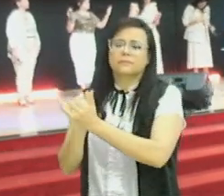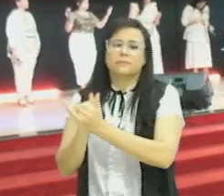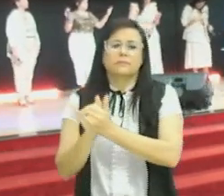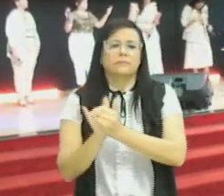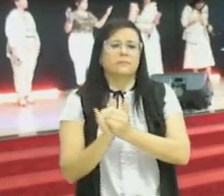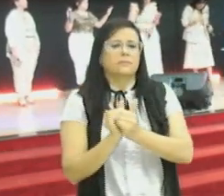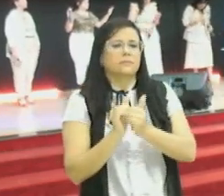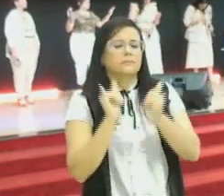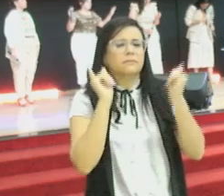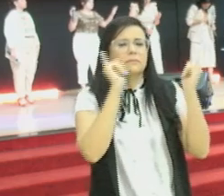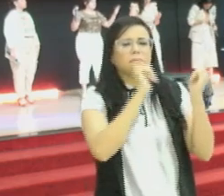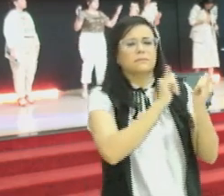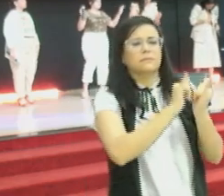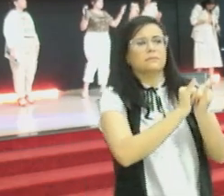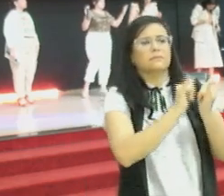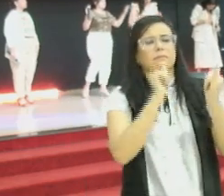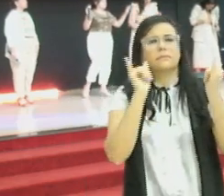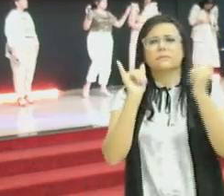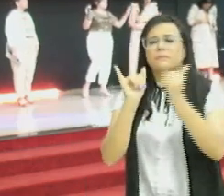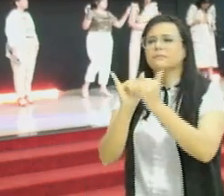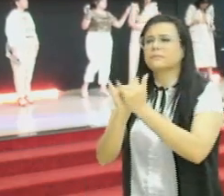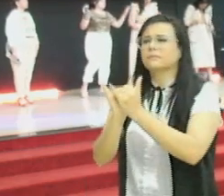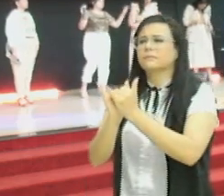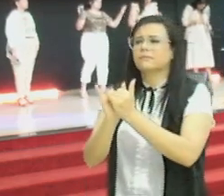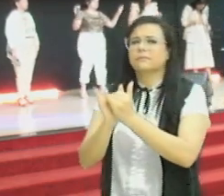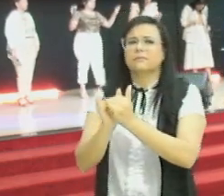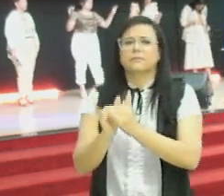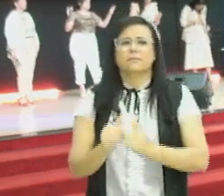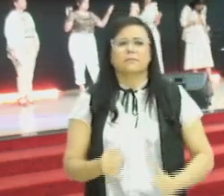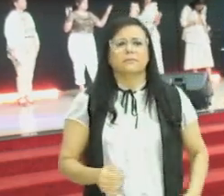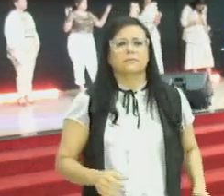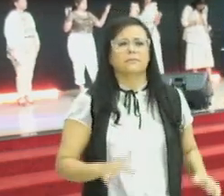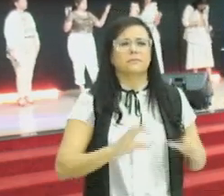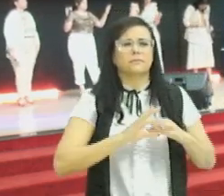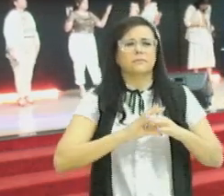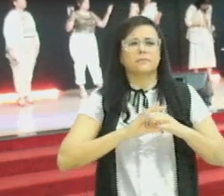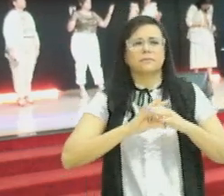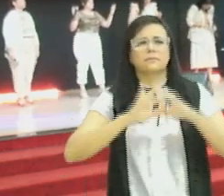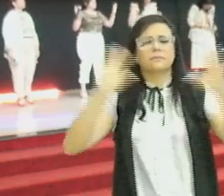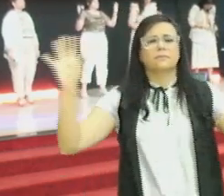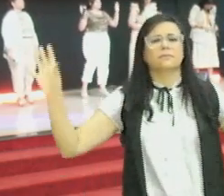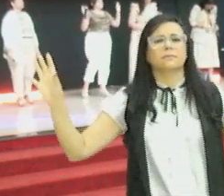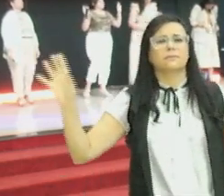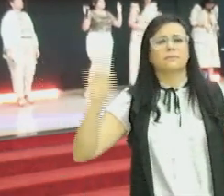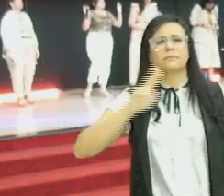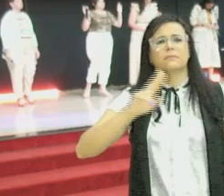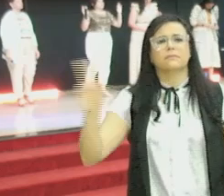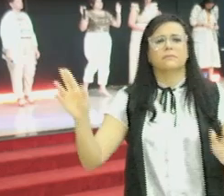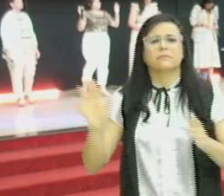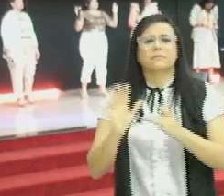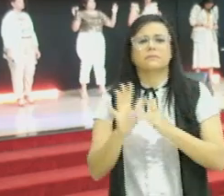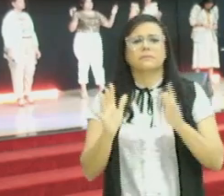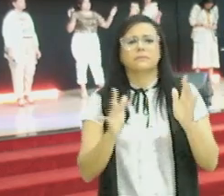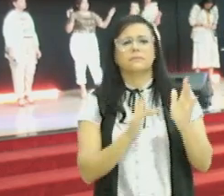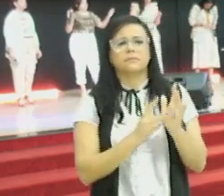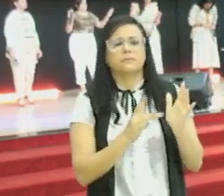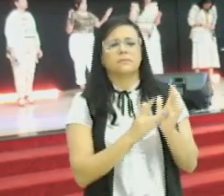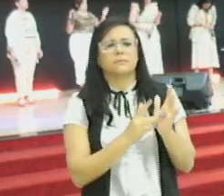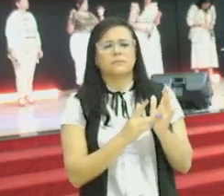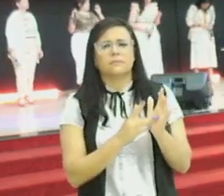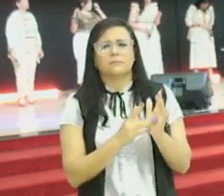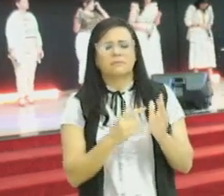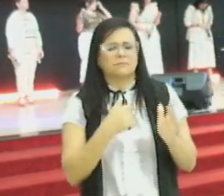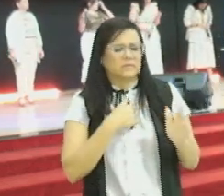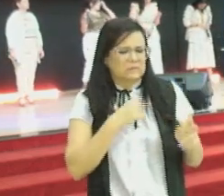coração. Fale no teu coração. Diga: eu perdoo, eu libero agora em nome de Jesus. Eu não estou preso a